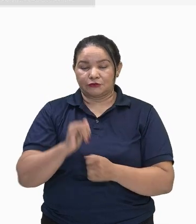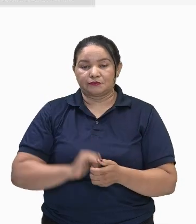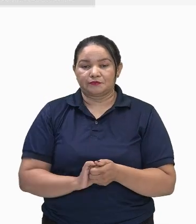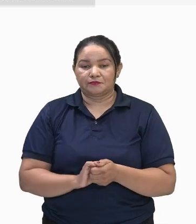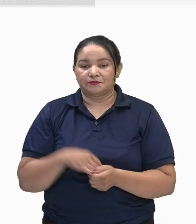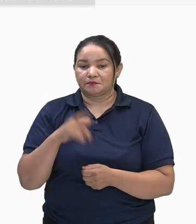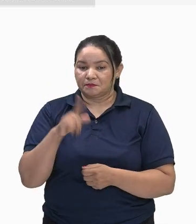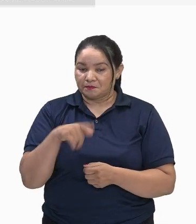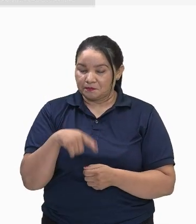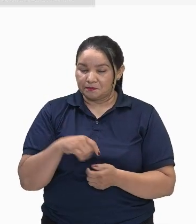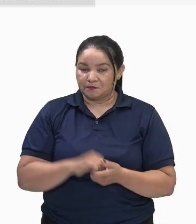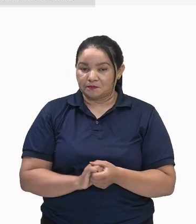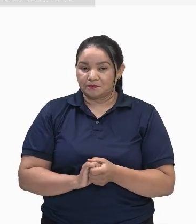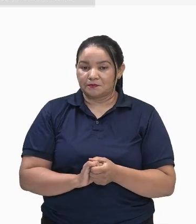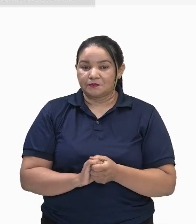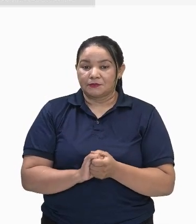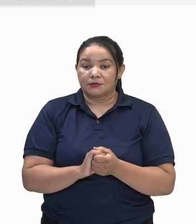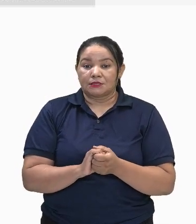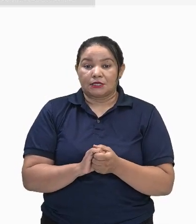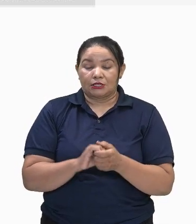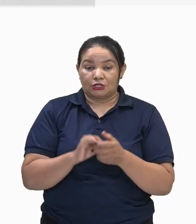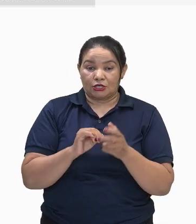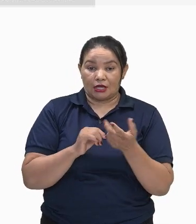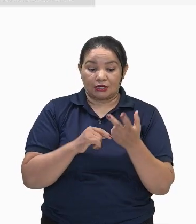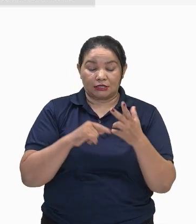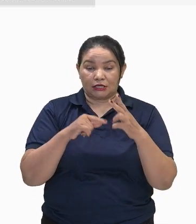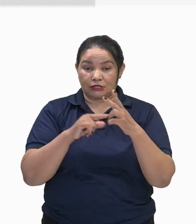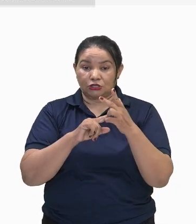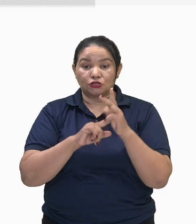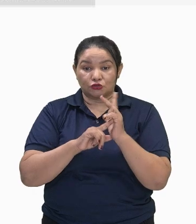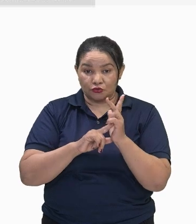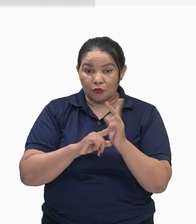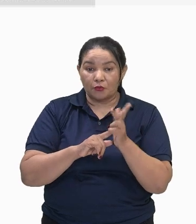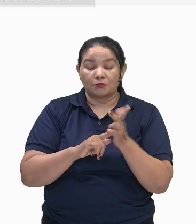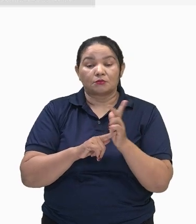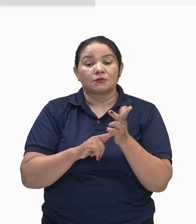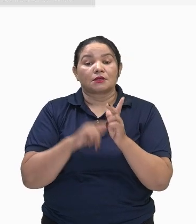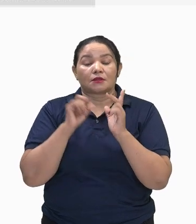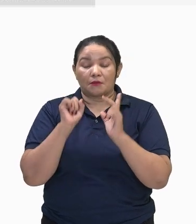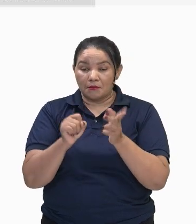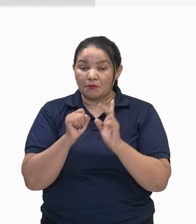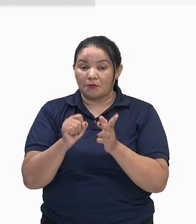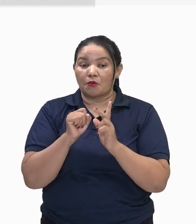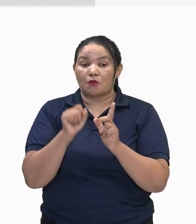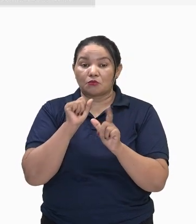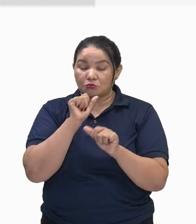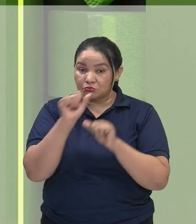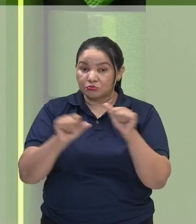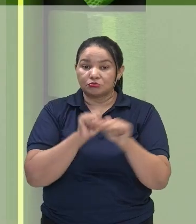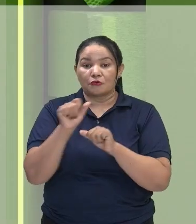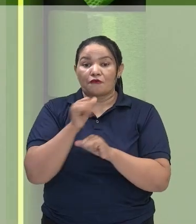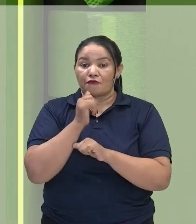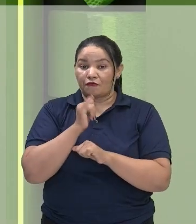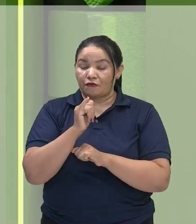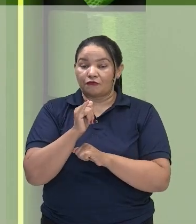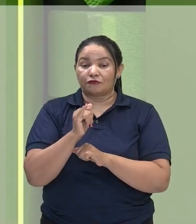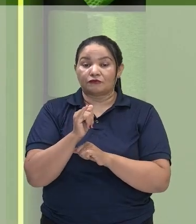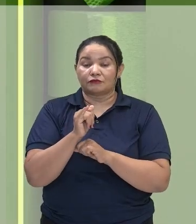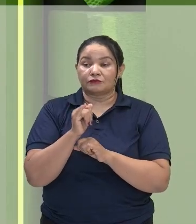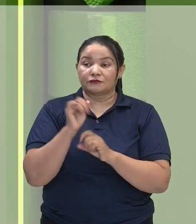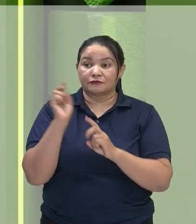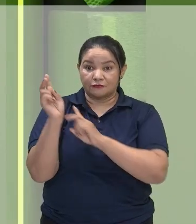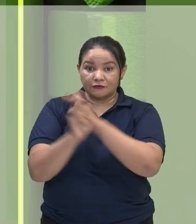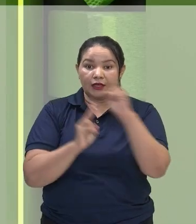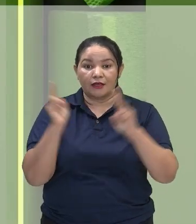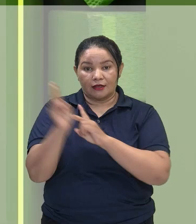forma que esses geradores, essas turbinas, podem transformar, então, o vento em eletricidade, gente. Porque